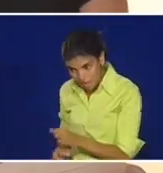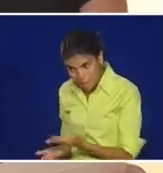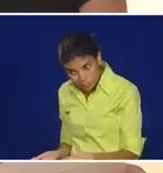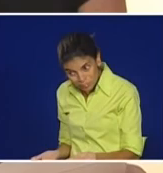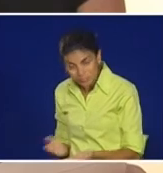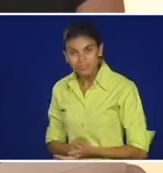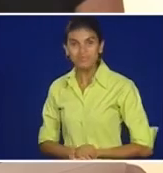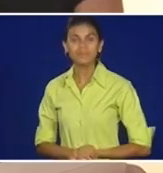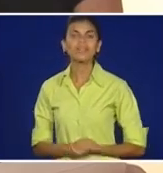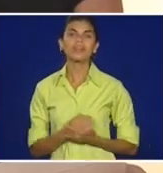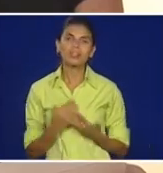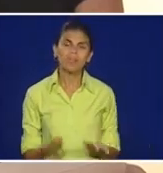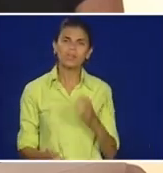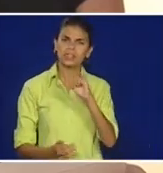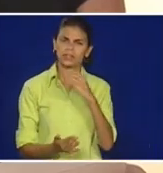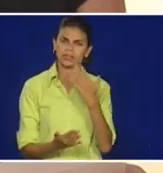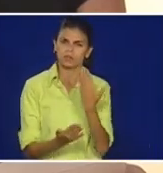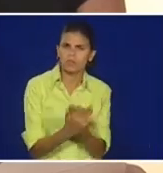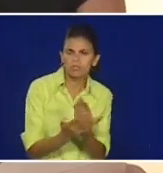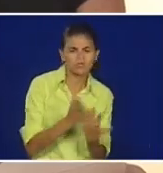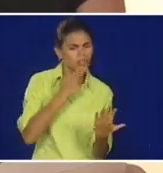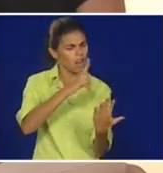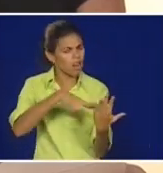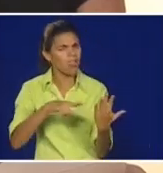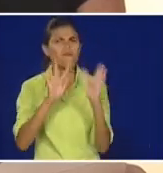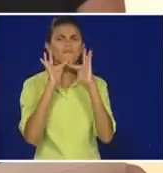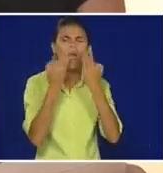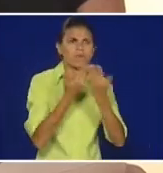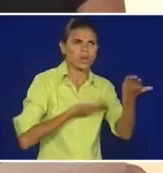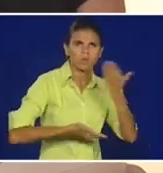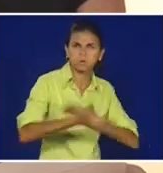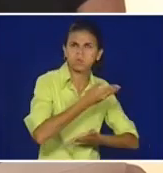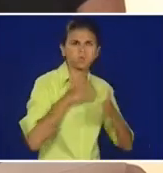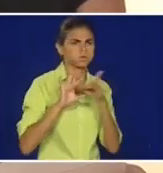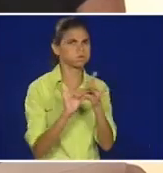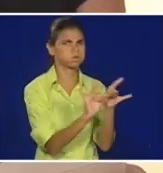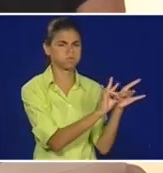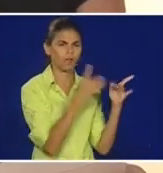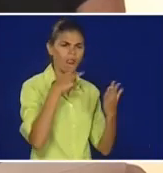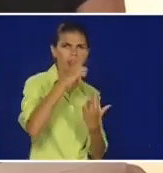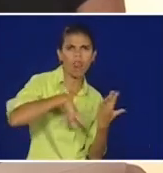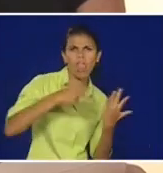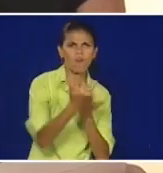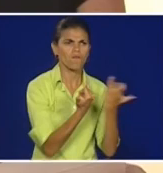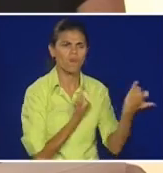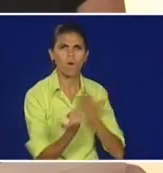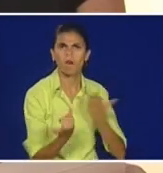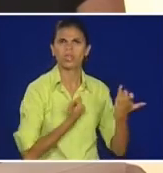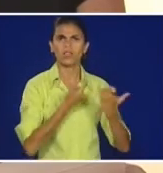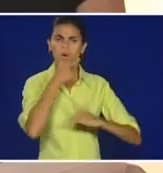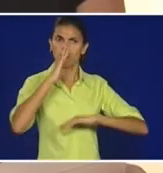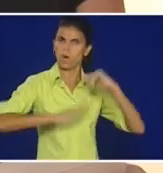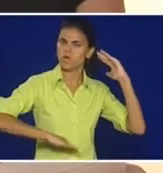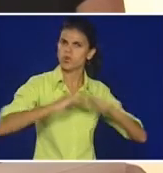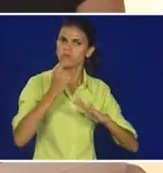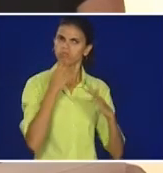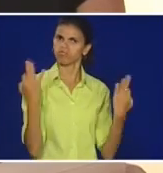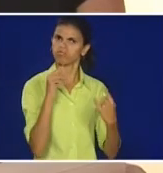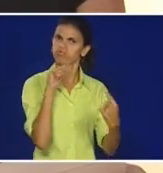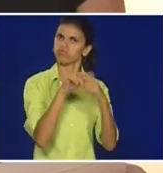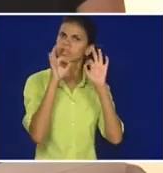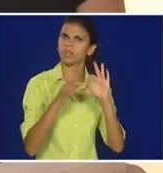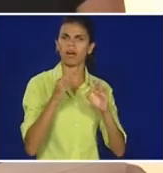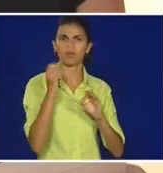Se a gente estuda esse assunto, a família se envolve, e se a gente vai buscar profissionais qualificados, não existe